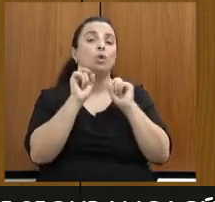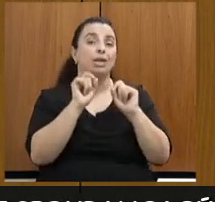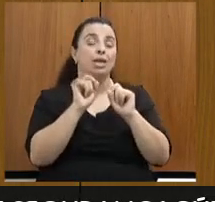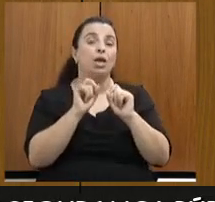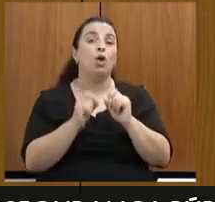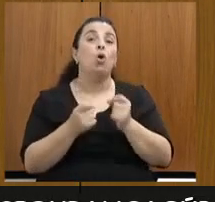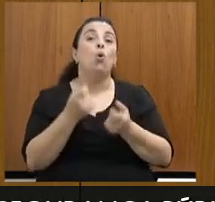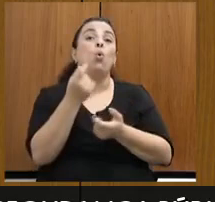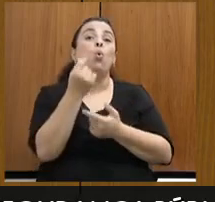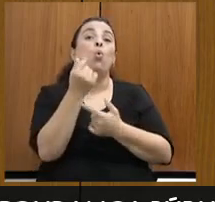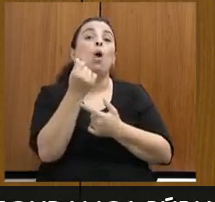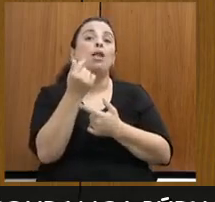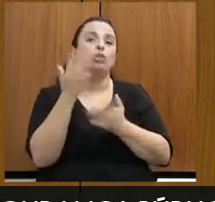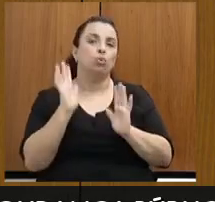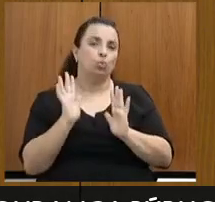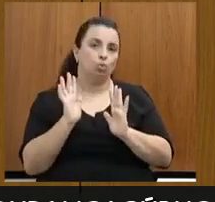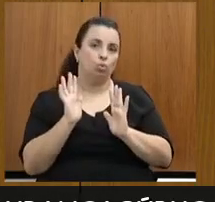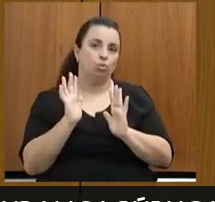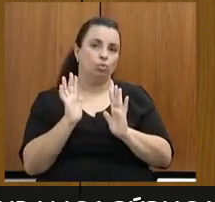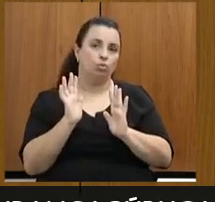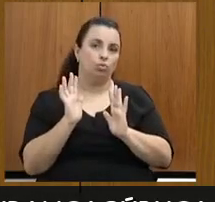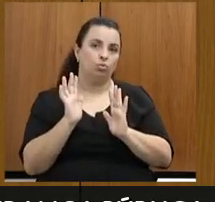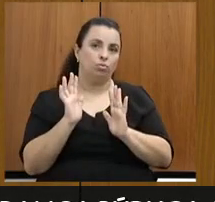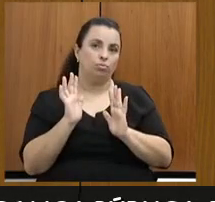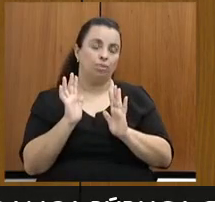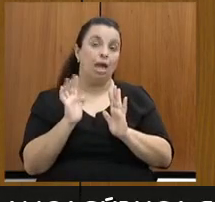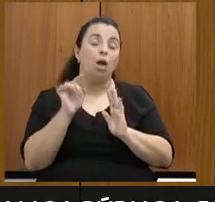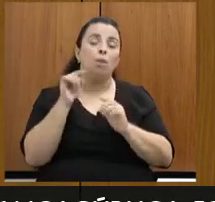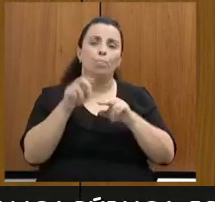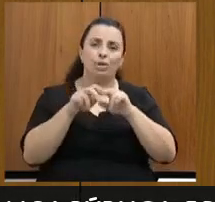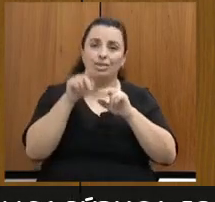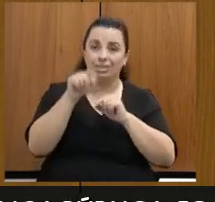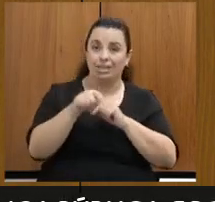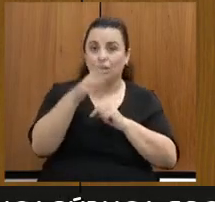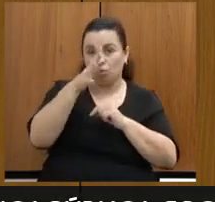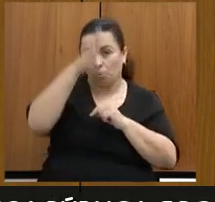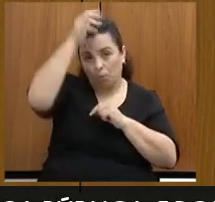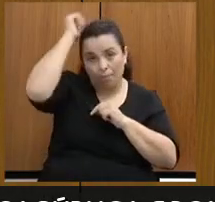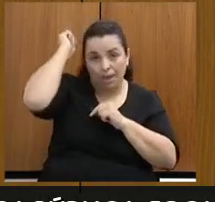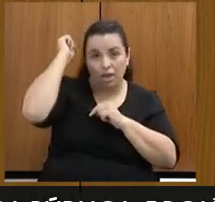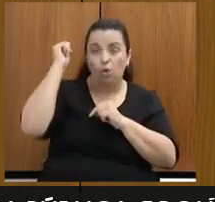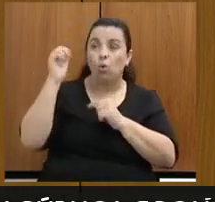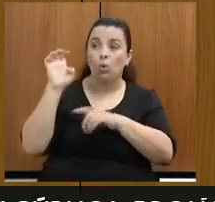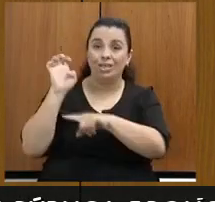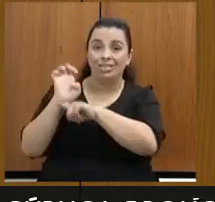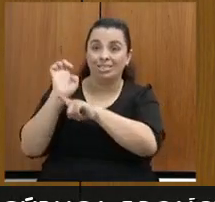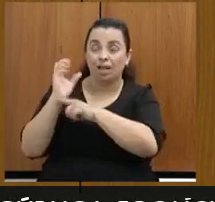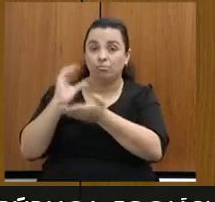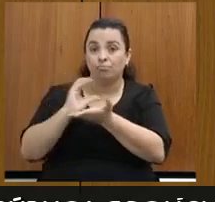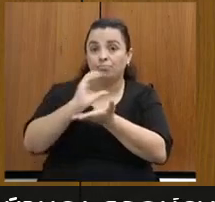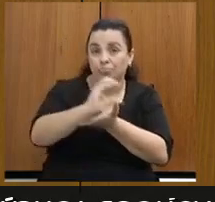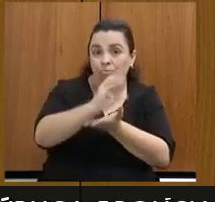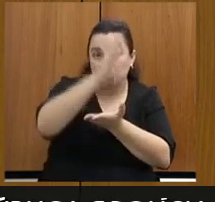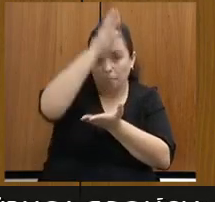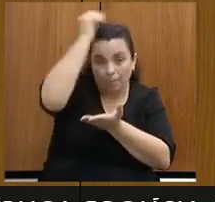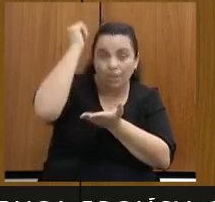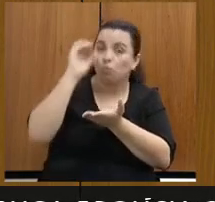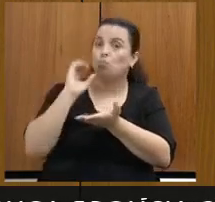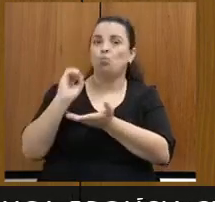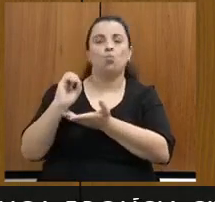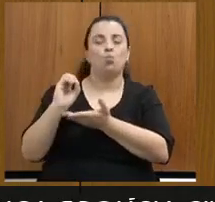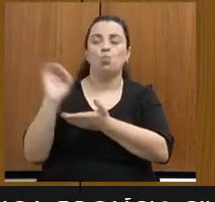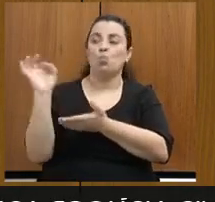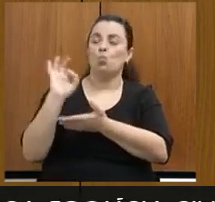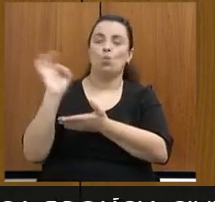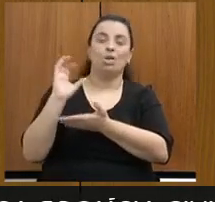investimento ouvir porque na PM no governo o bizero resposta Pois é de investimento do Governo do Estado é eu